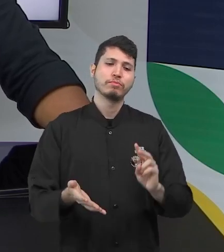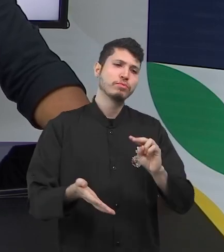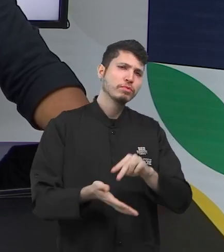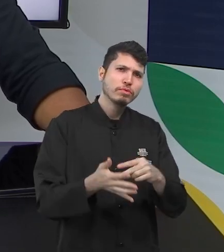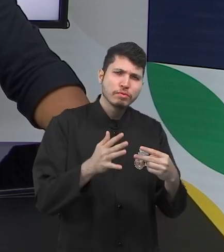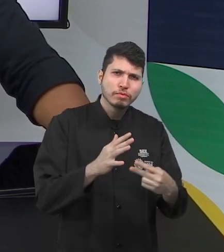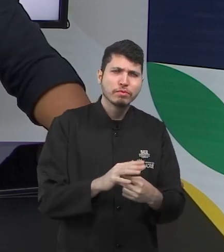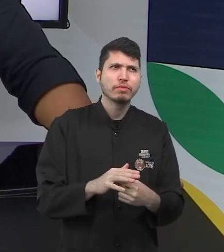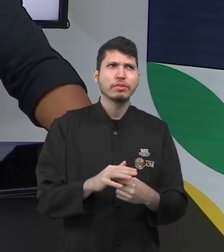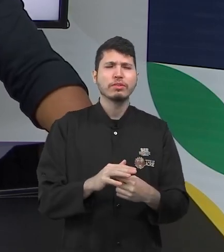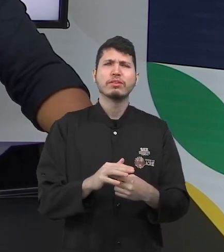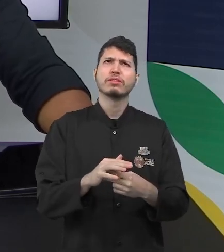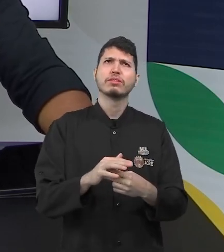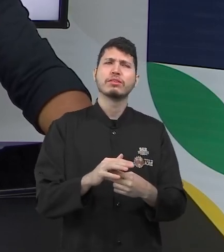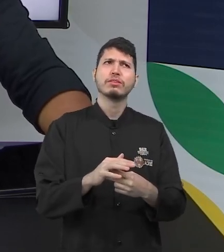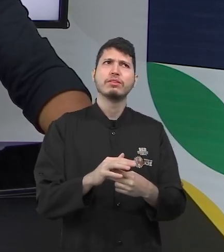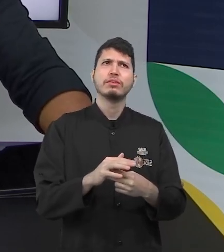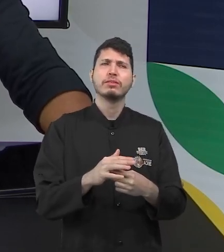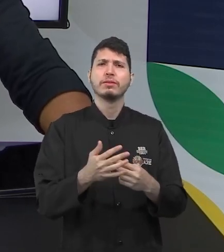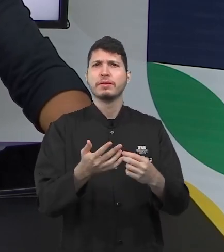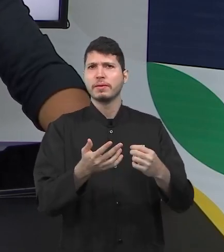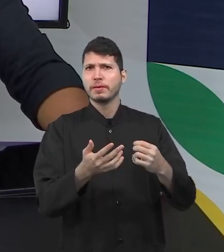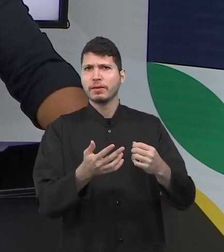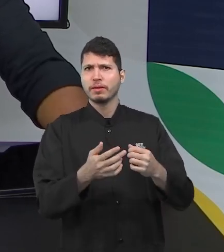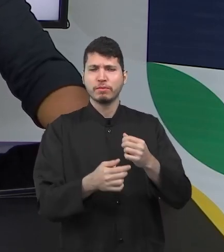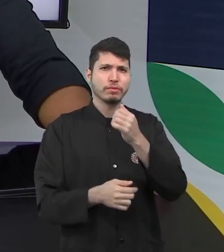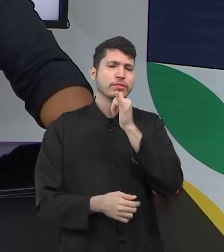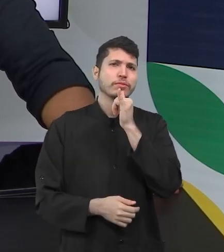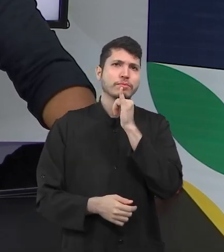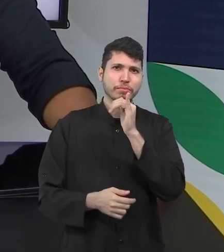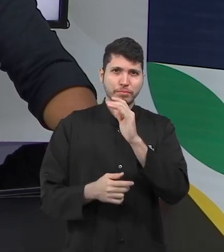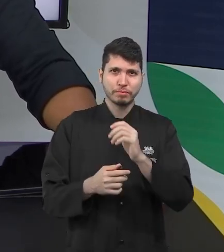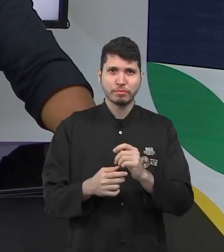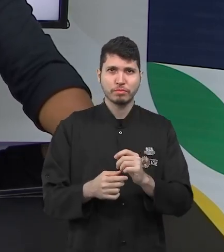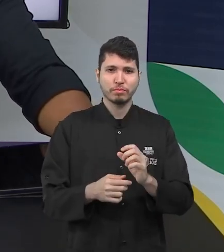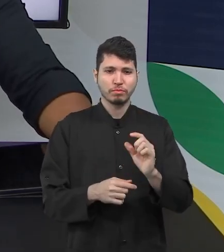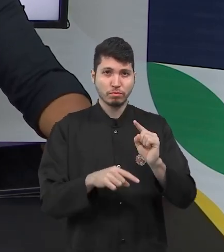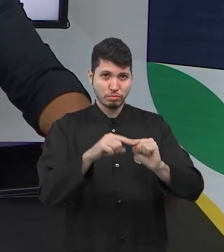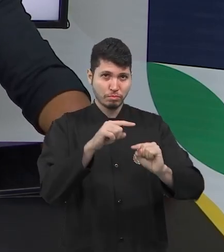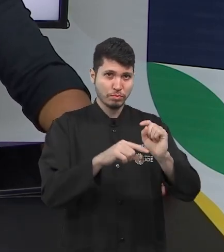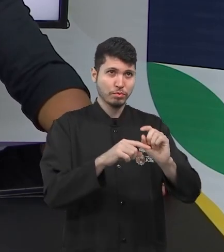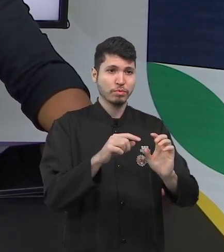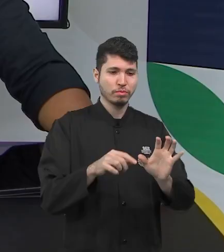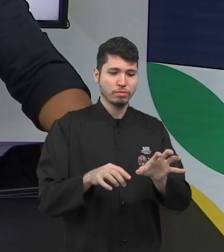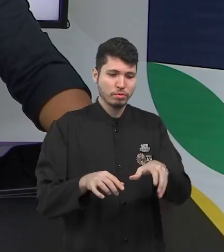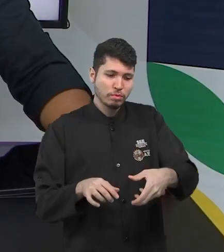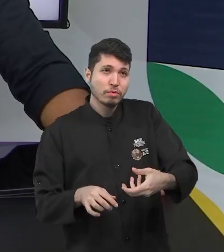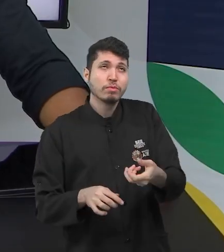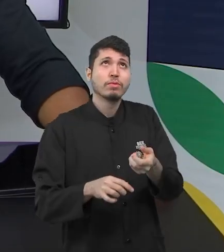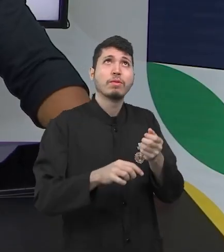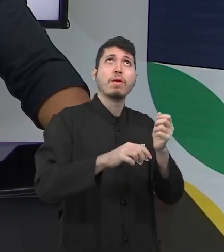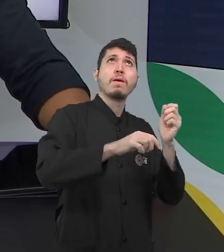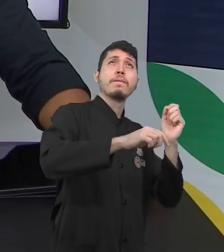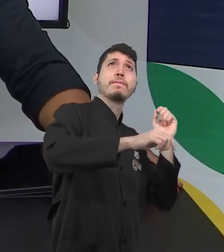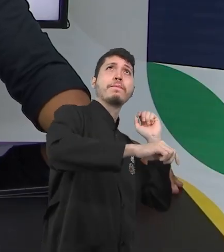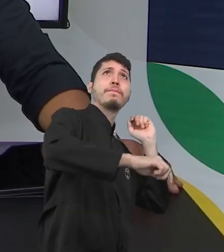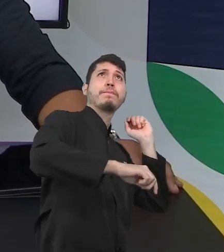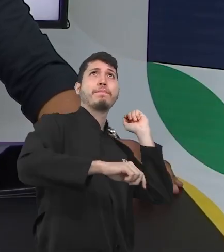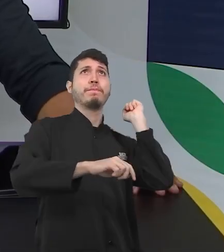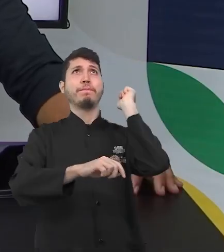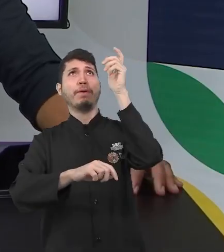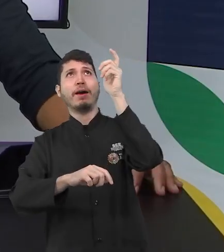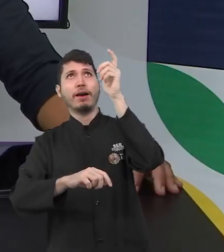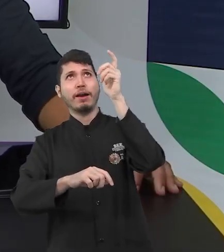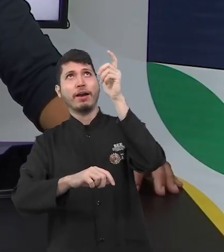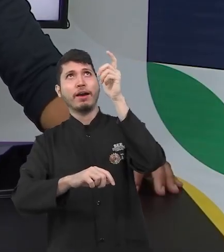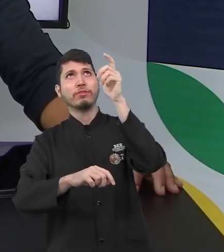máximo na aplicação. Quando você, por exemplo, lança um objeto, ele faz uma curvatura, tá bom? Ele alcança a altura máxima, para você, estudante, entender melhor.